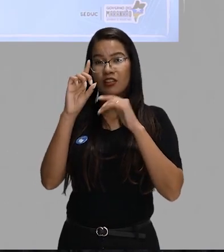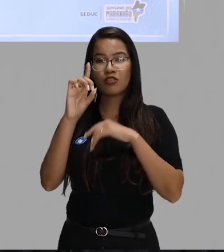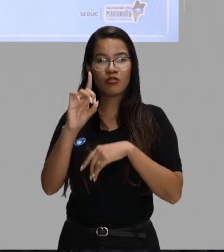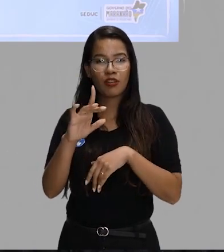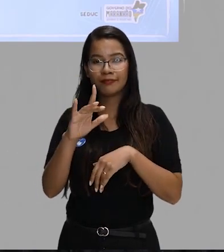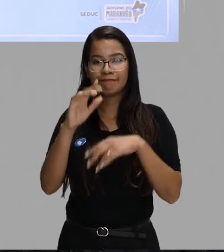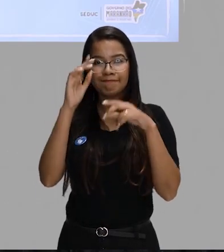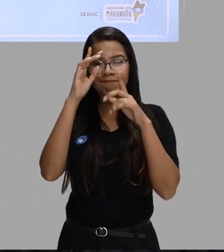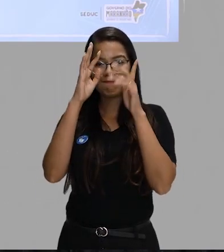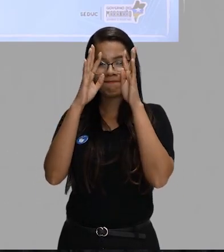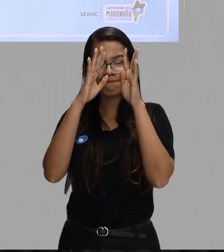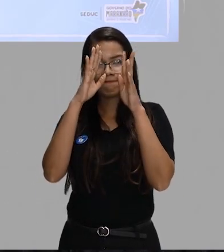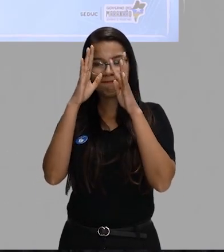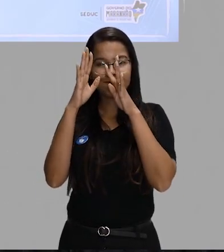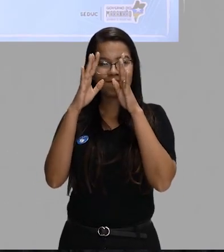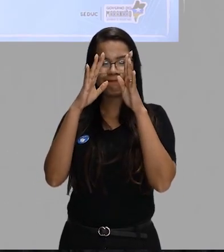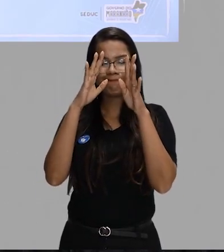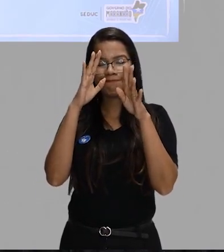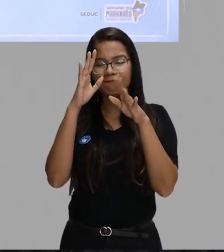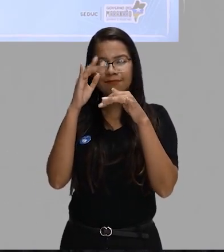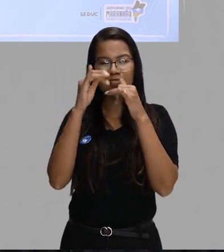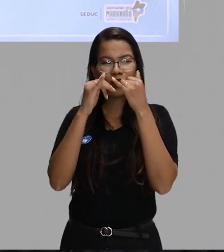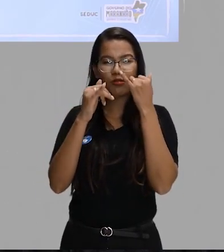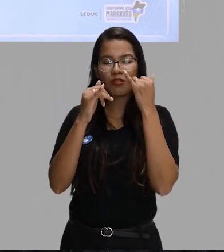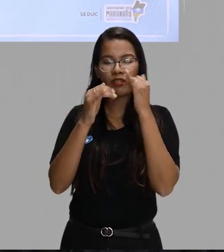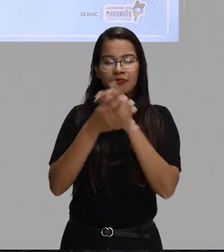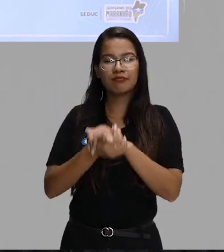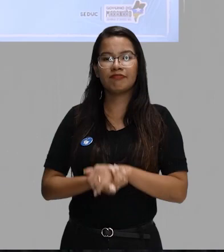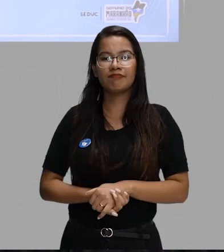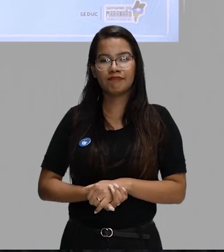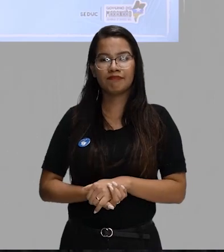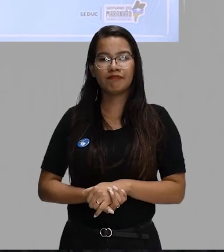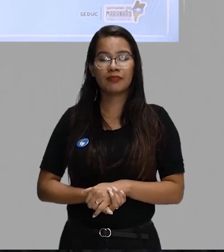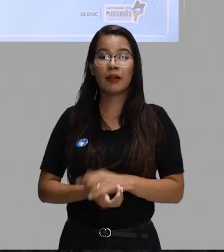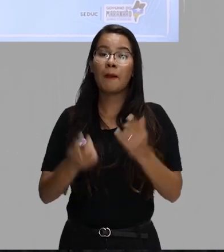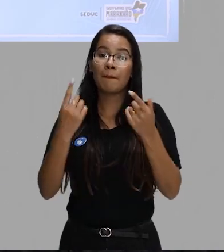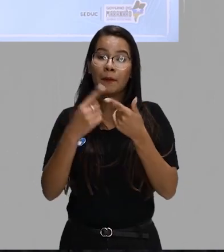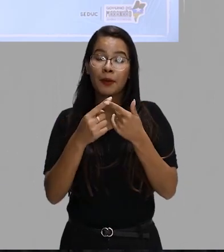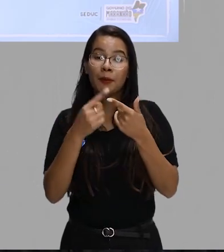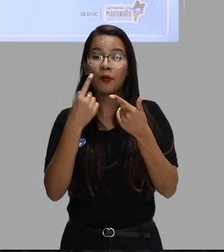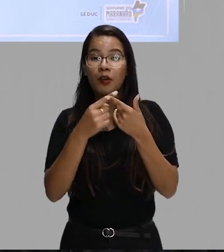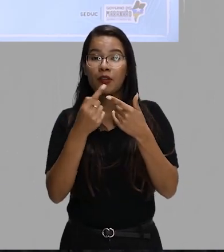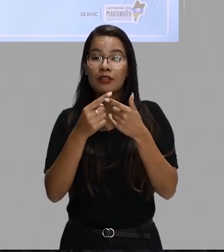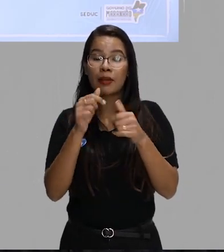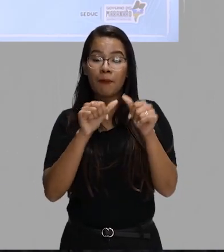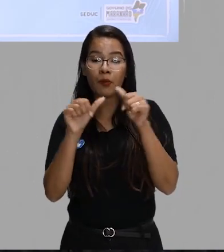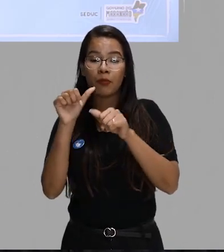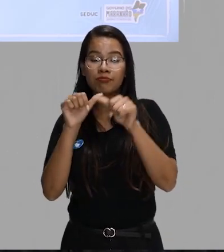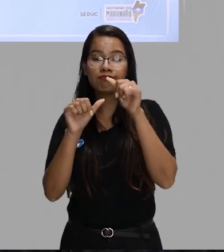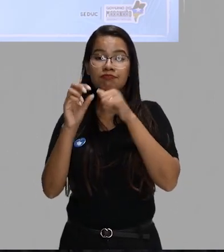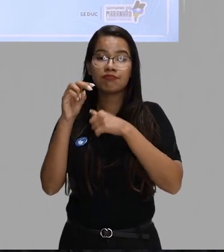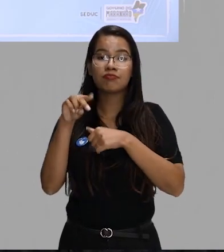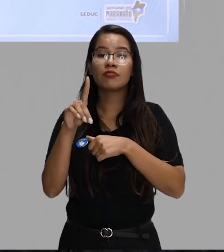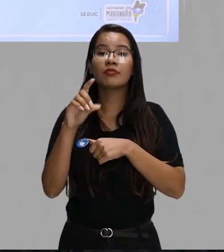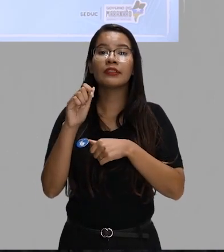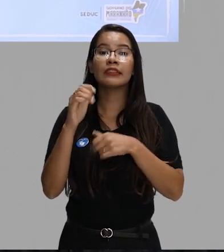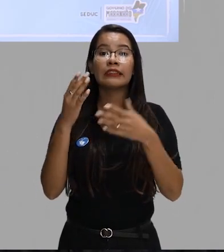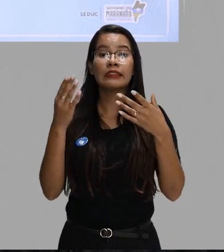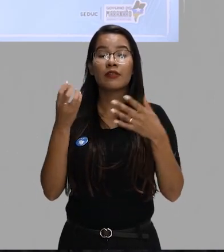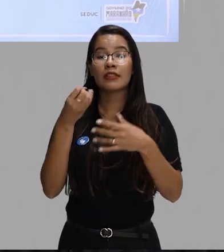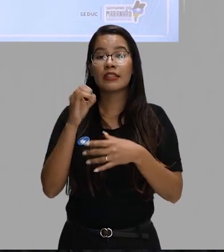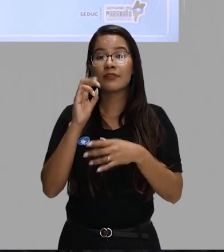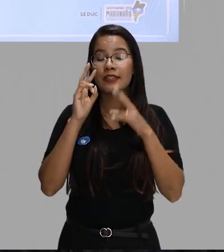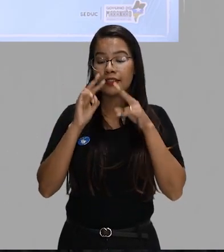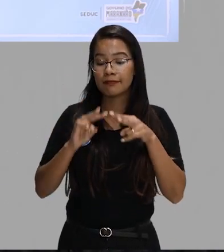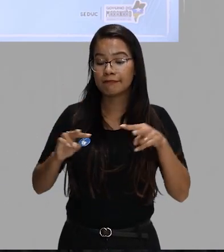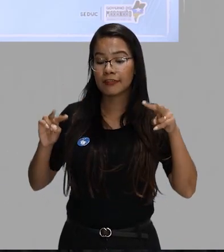ilusão. Essa ilusão ela é causada pela refração, justamente por causa da mudança desse comprimento de onda. Se você